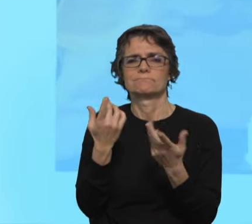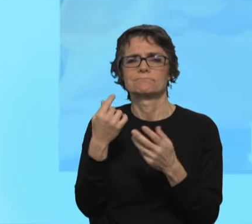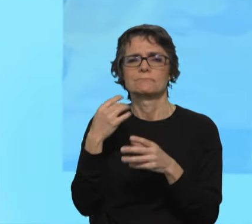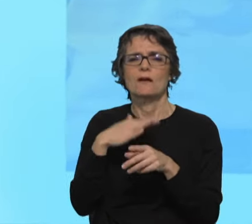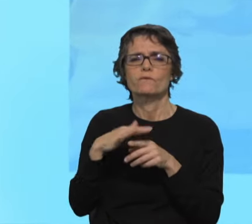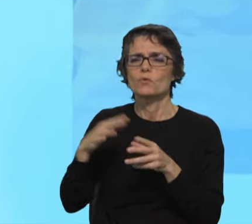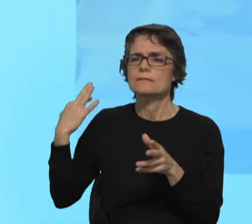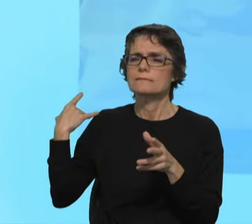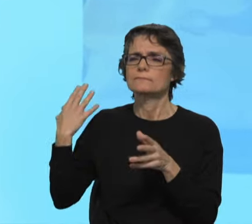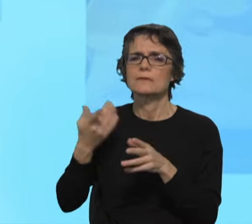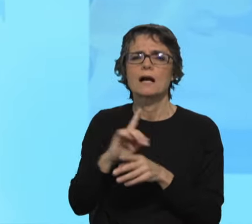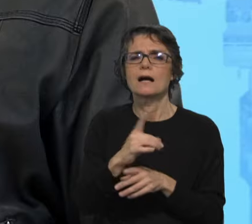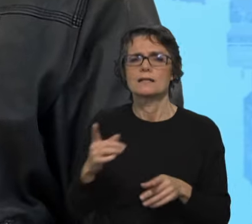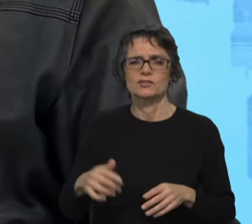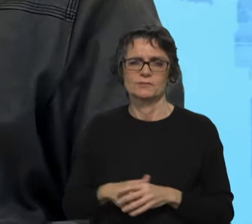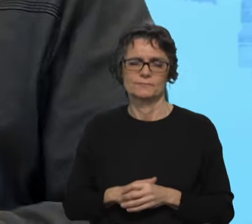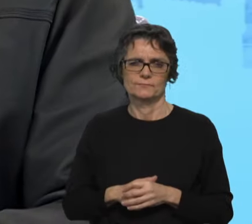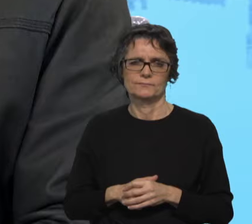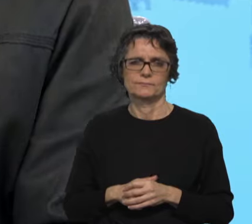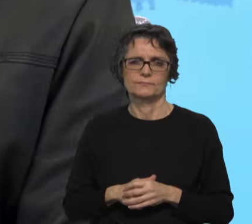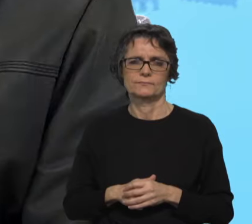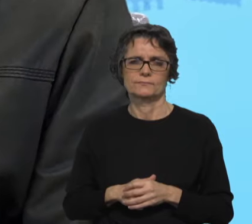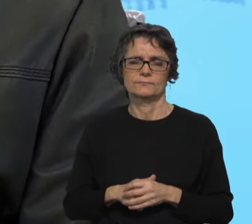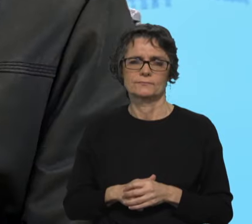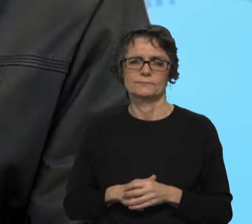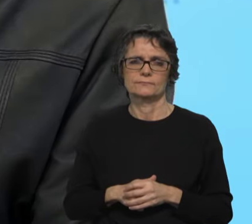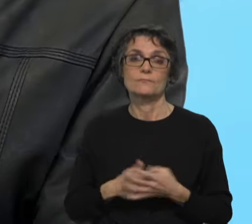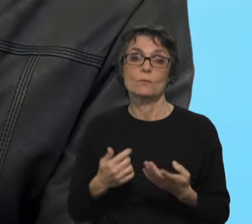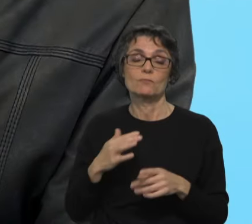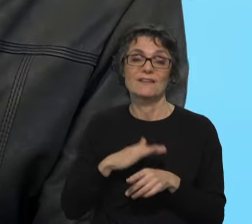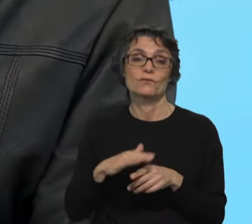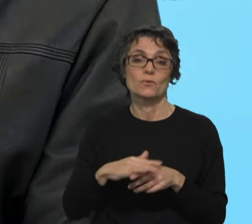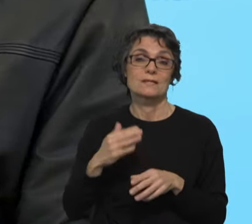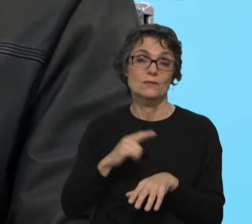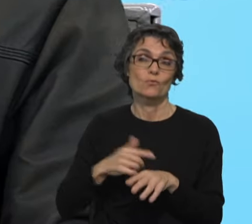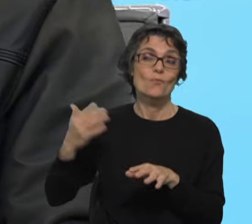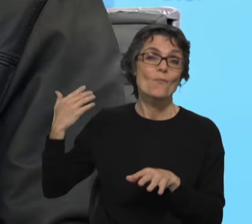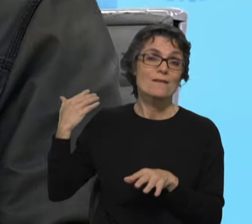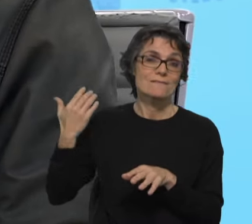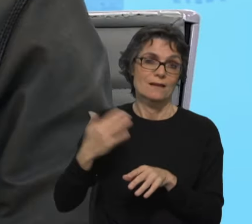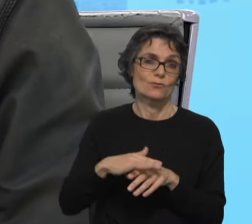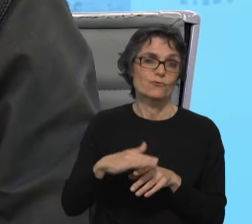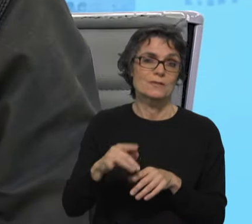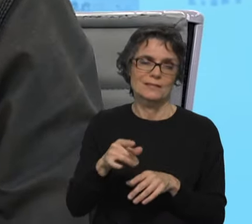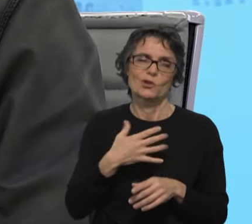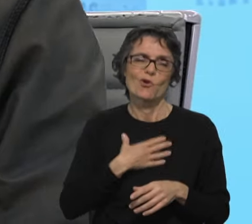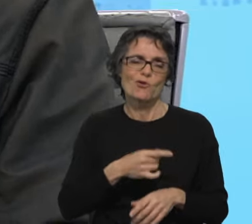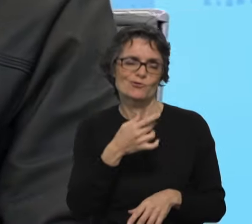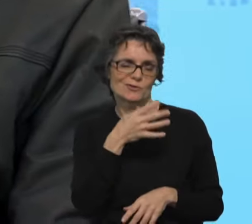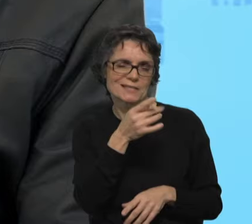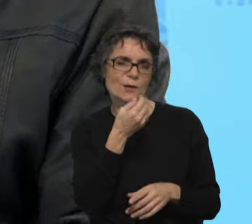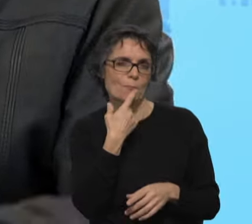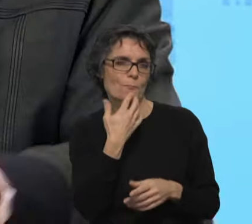na história e no passado estarão na base disto olha as influências Ainda bem que me fala nesse aspecto que eu gosto sempre de referir de